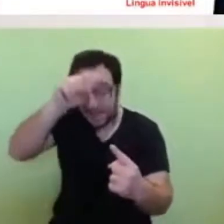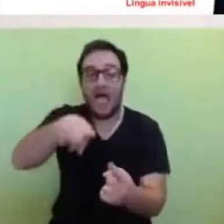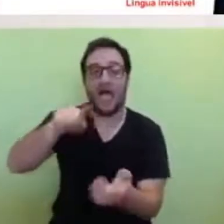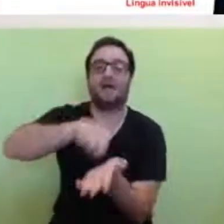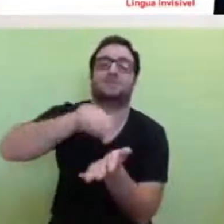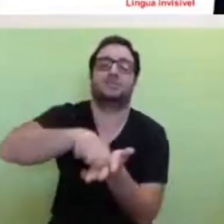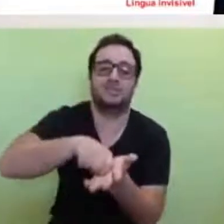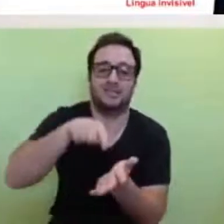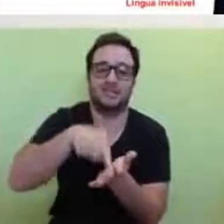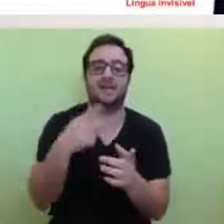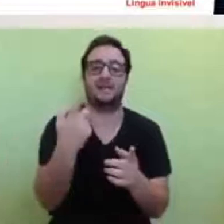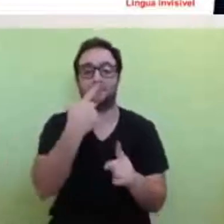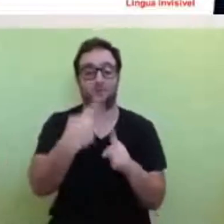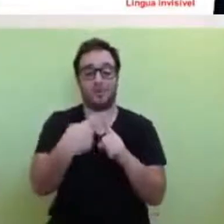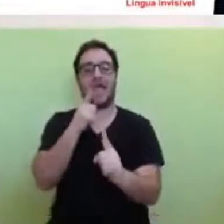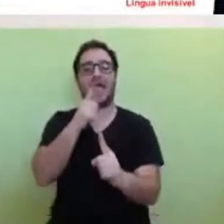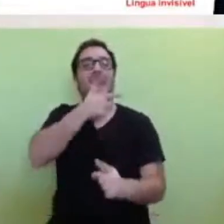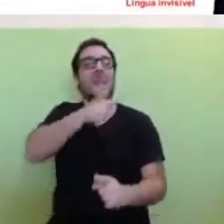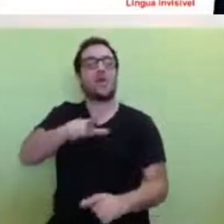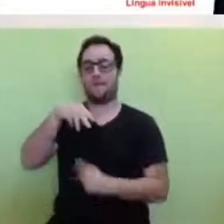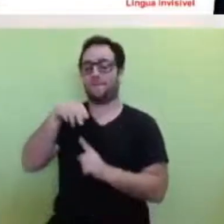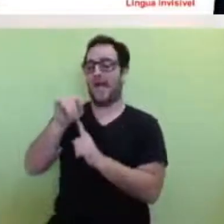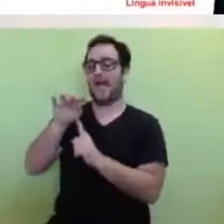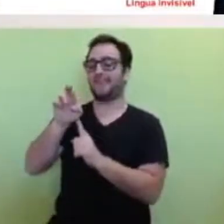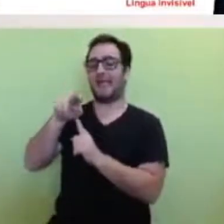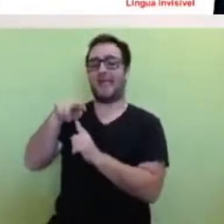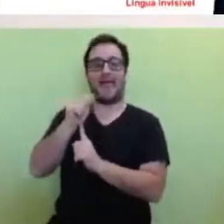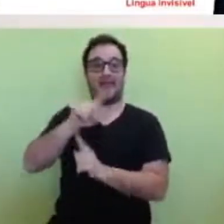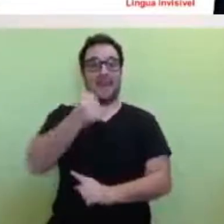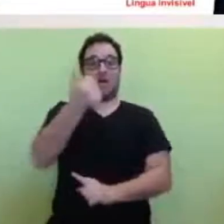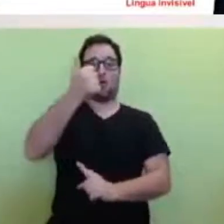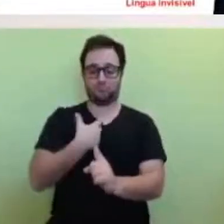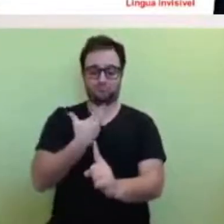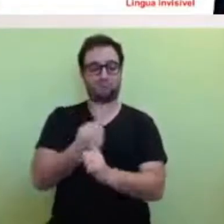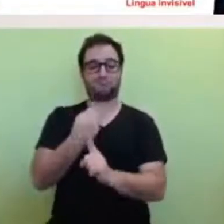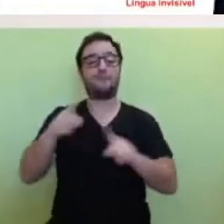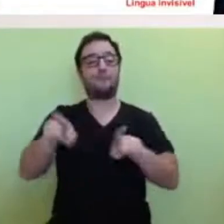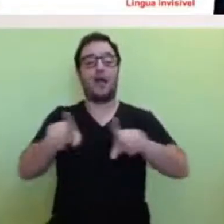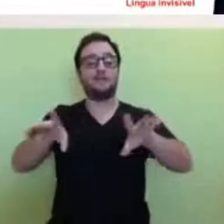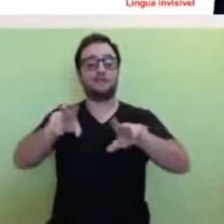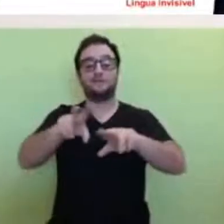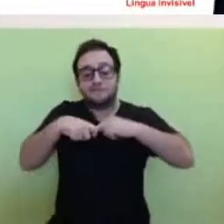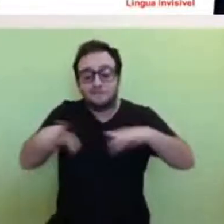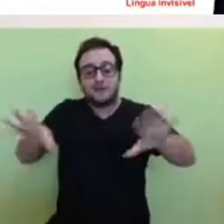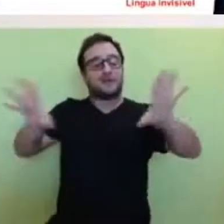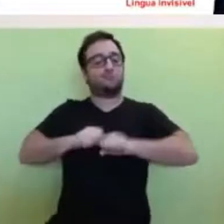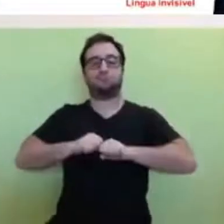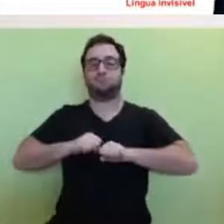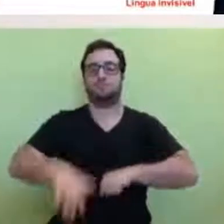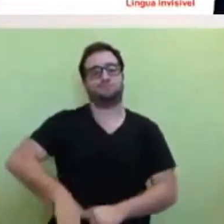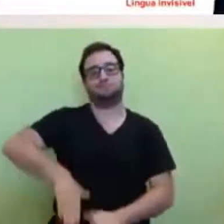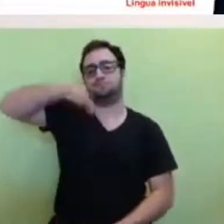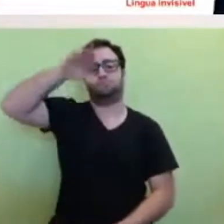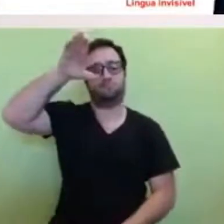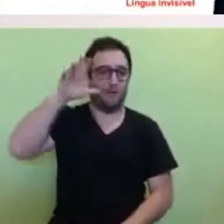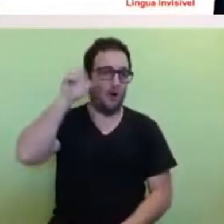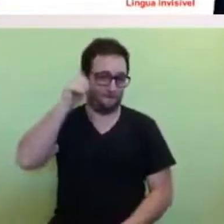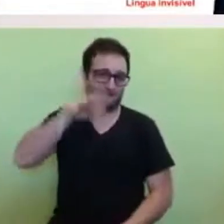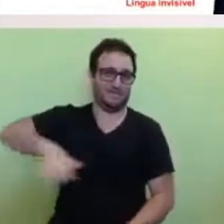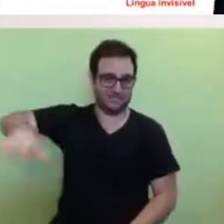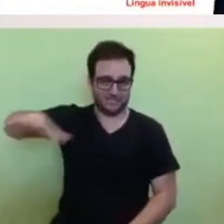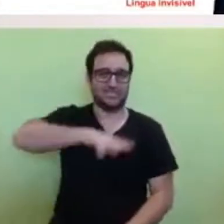quando nós pensamos na língua de sinais, que já é, como a Vitória falou, já é uma língua de modalidade diferente da